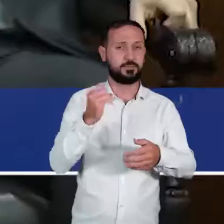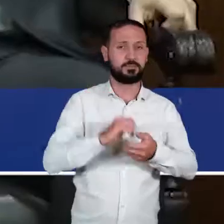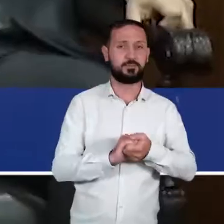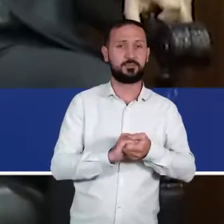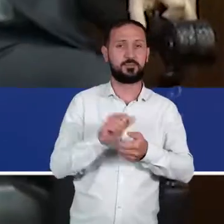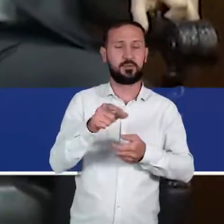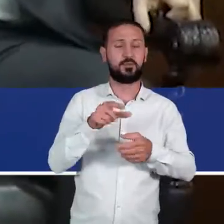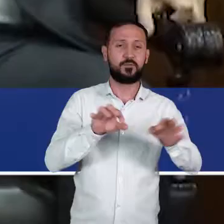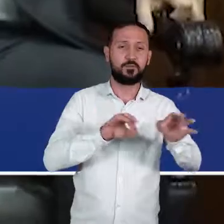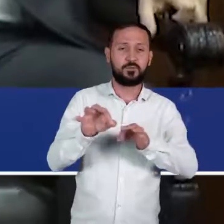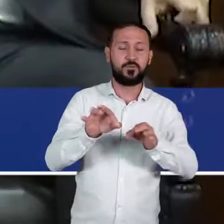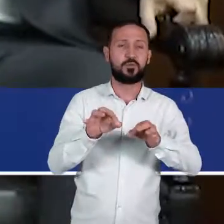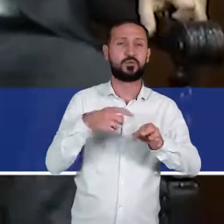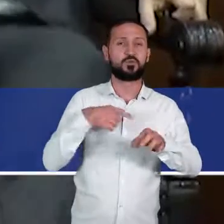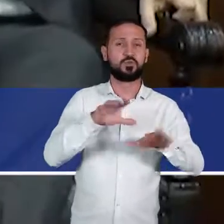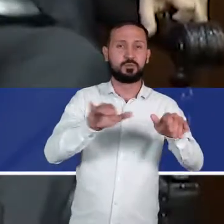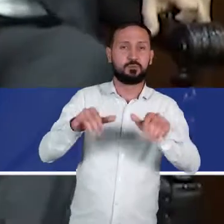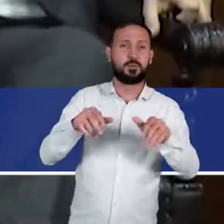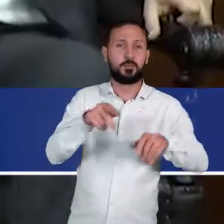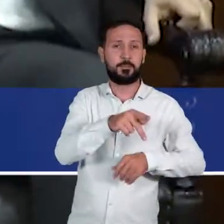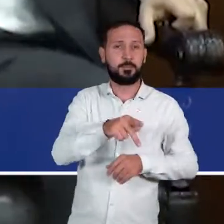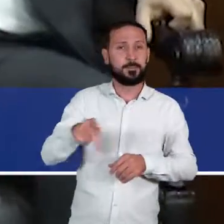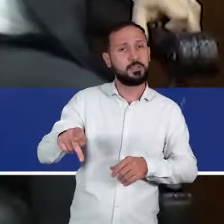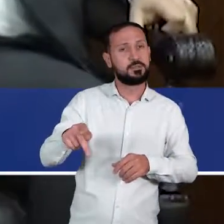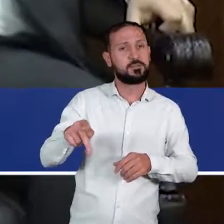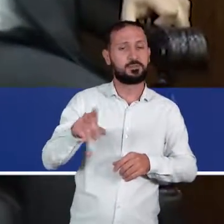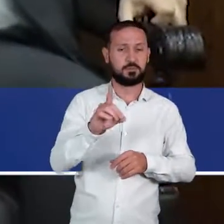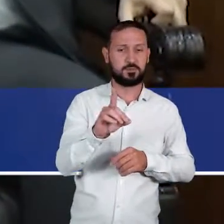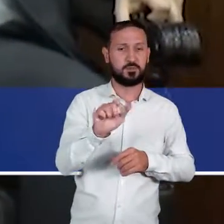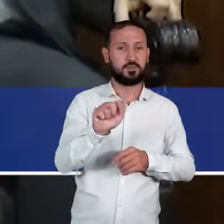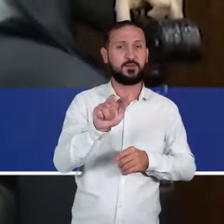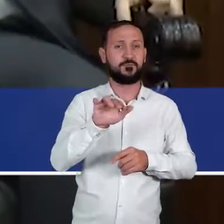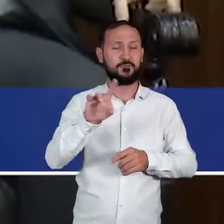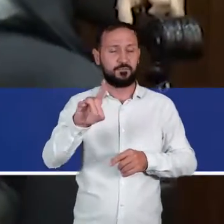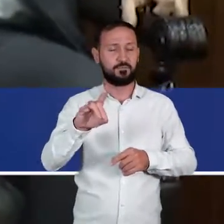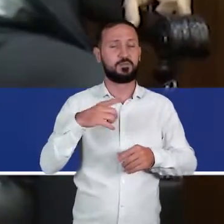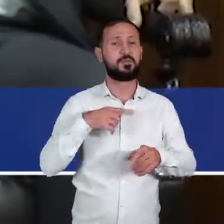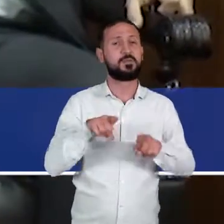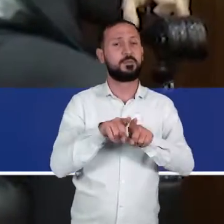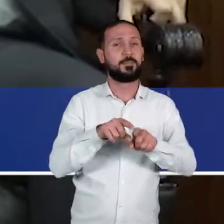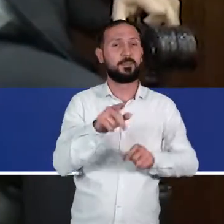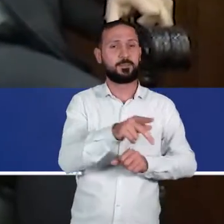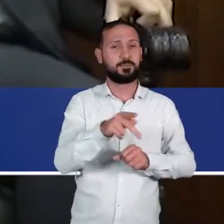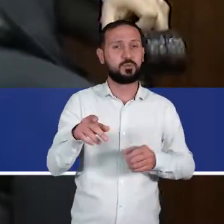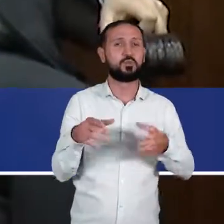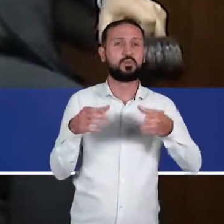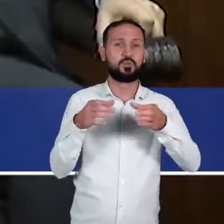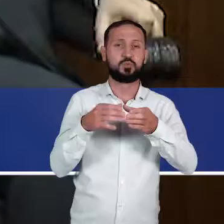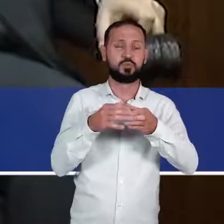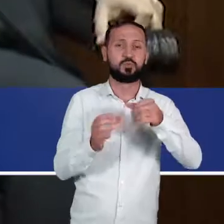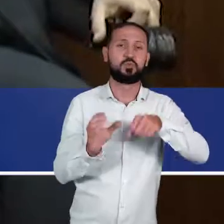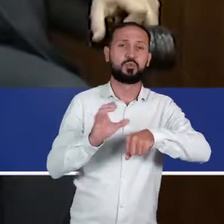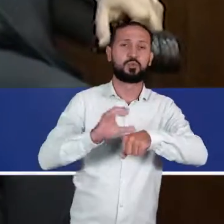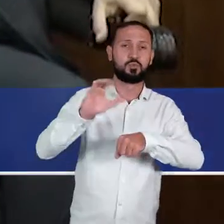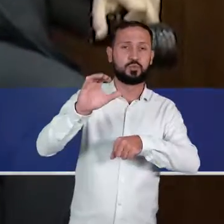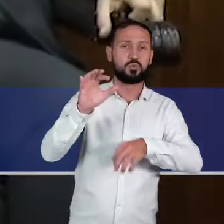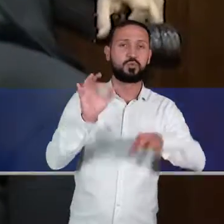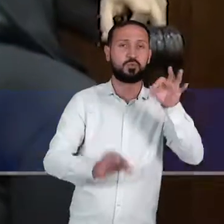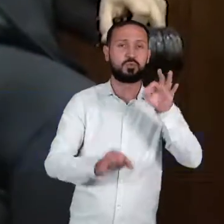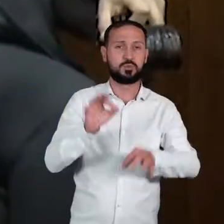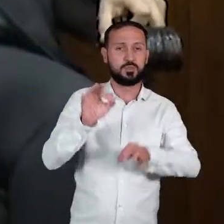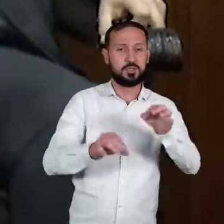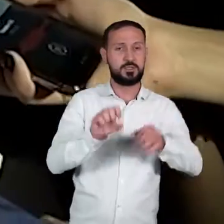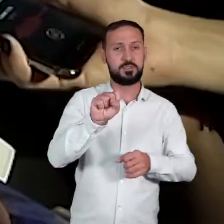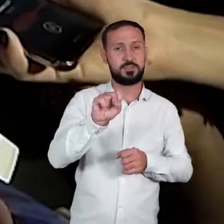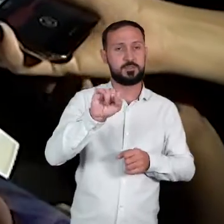reforma. Eles foram recebidos pelo presidente do Senado, Davi Alcolumbre, e pela presidente da Comissão de Constituição e Justiça,